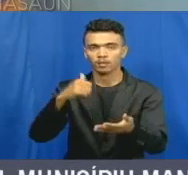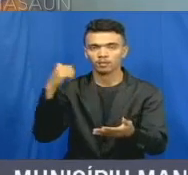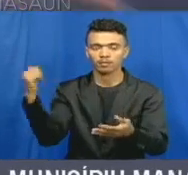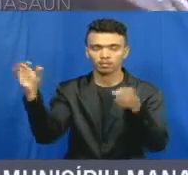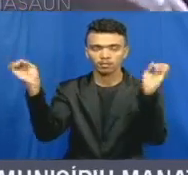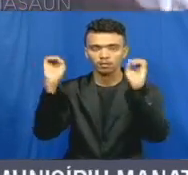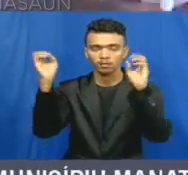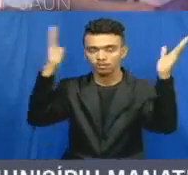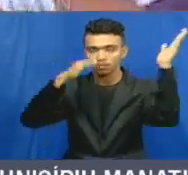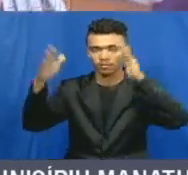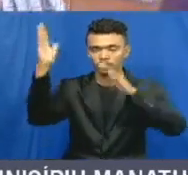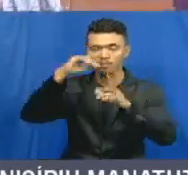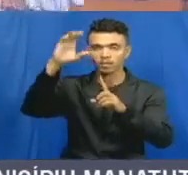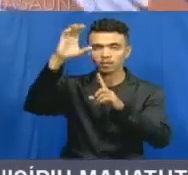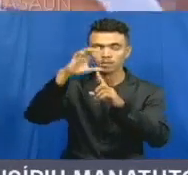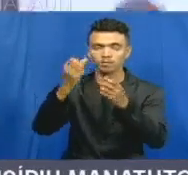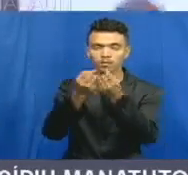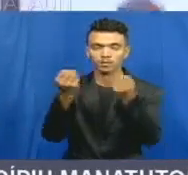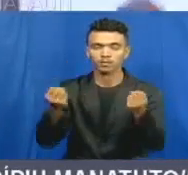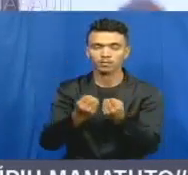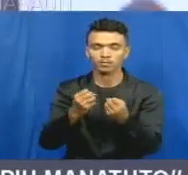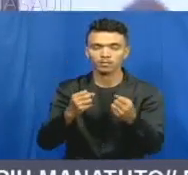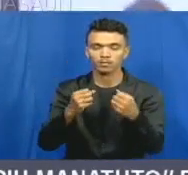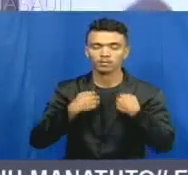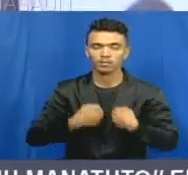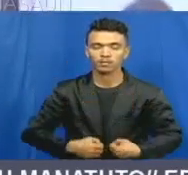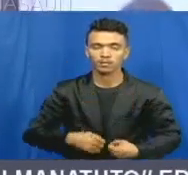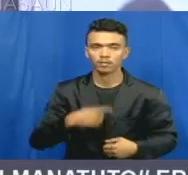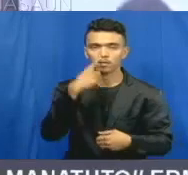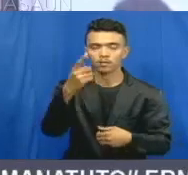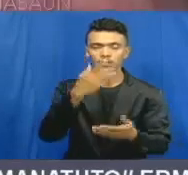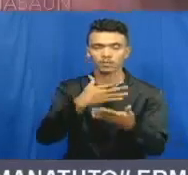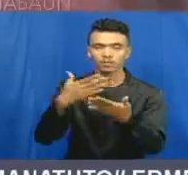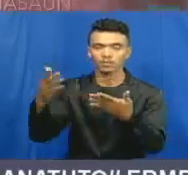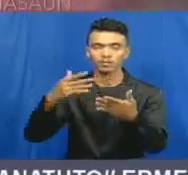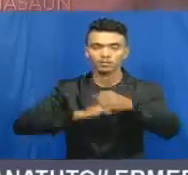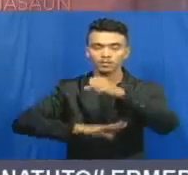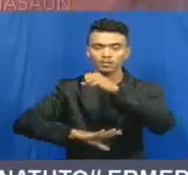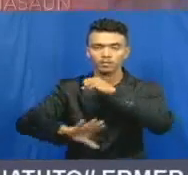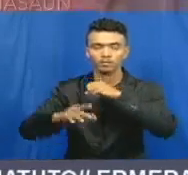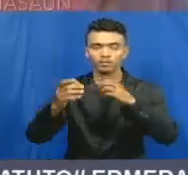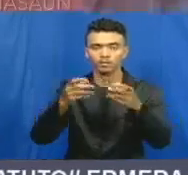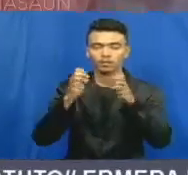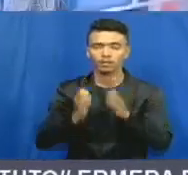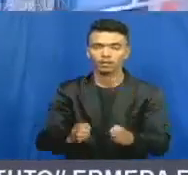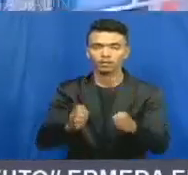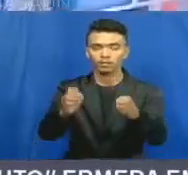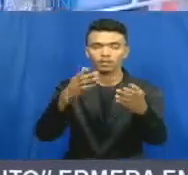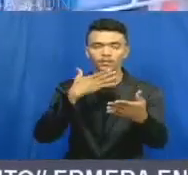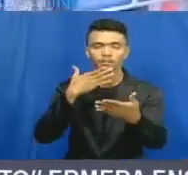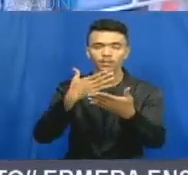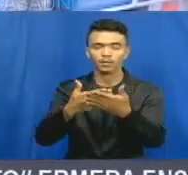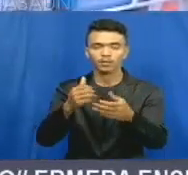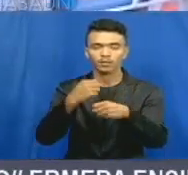problema sefi centro saudi ne afirma kona ba equipamentos e a sala maternidade no emergência suficiente